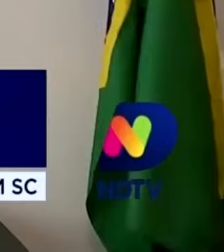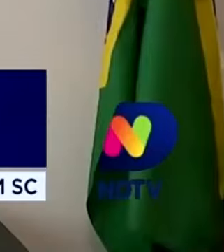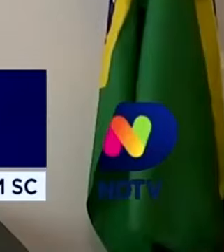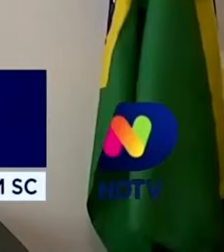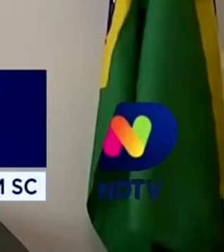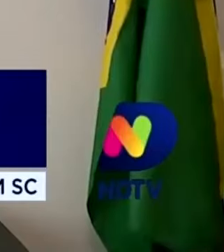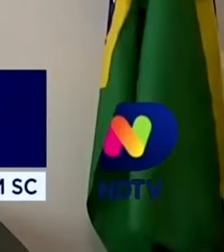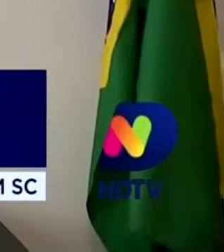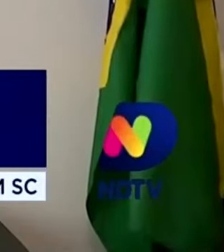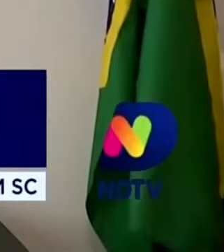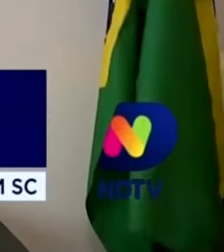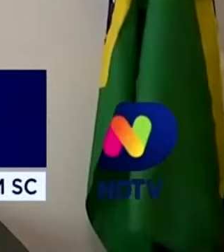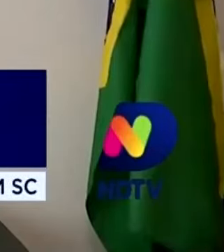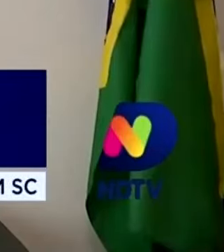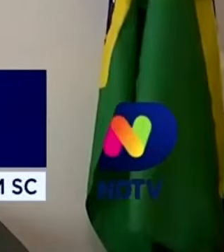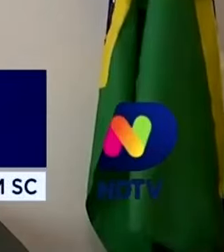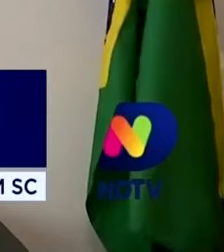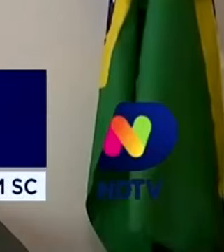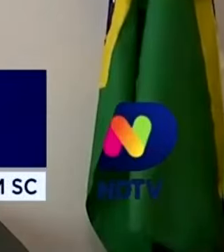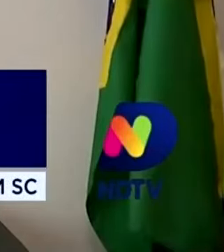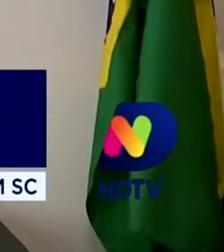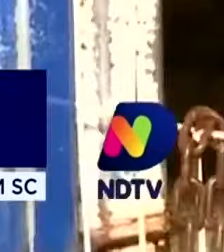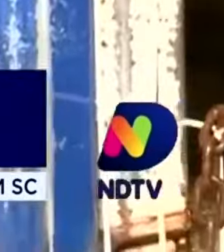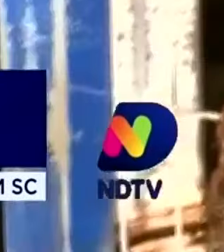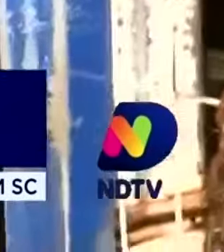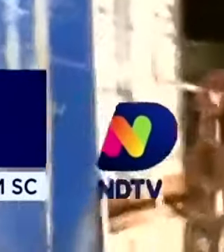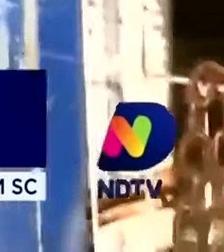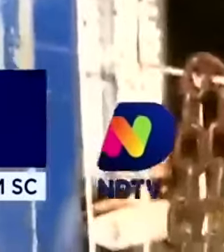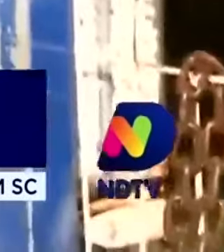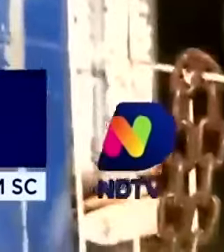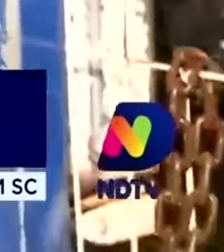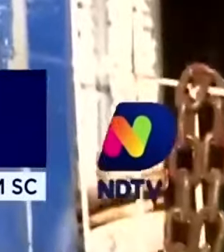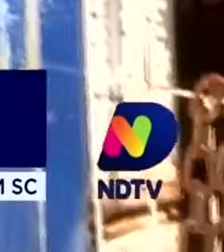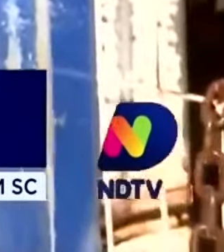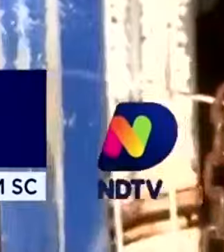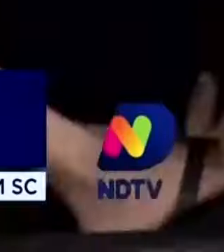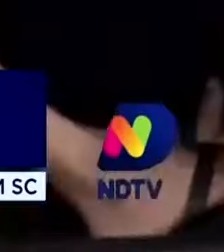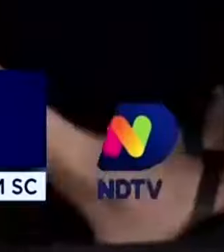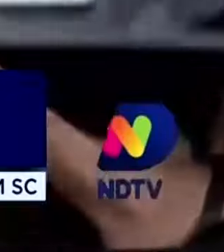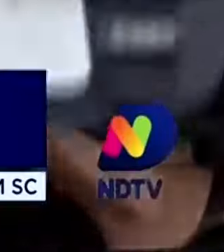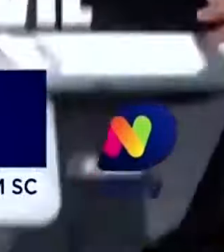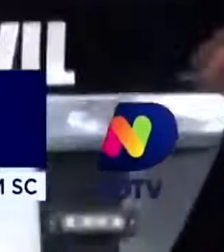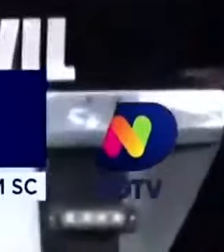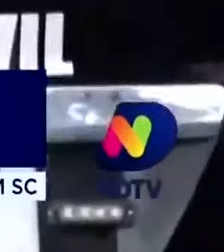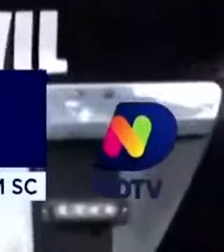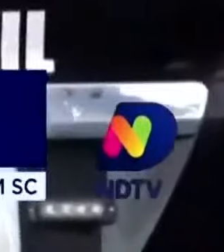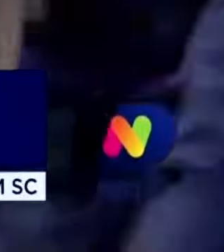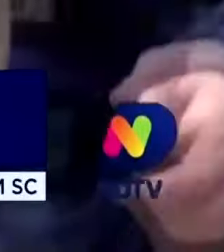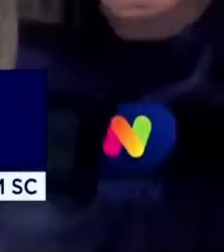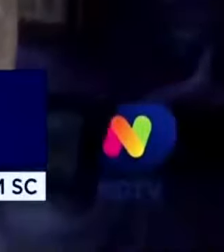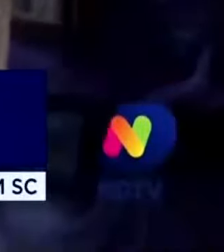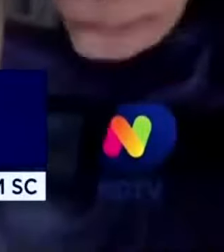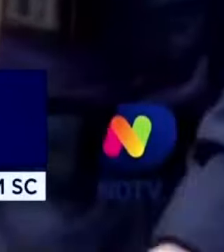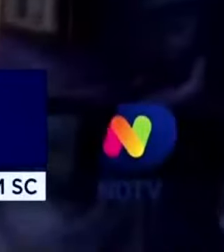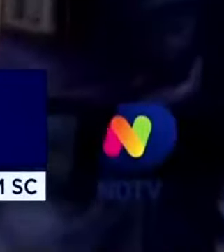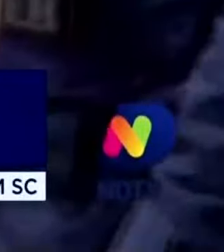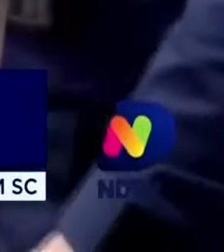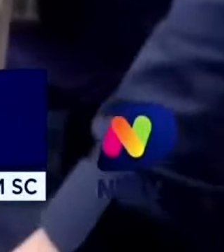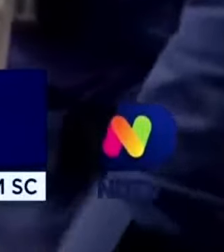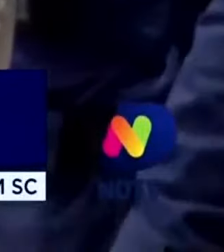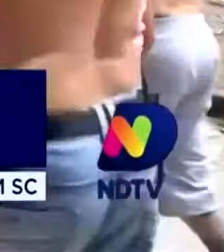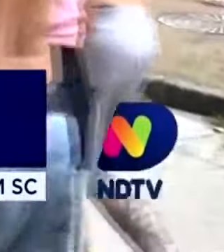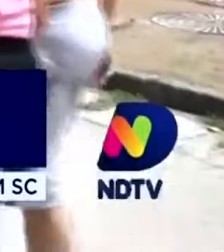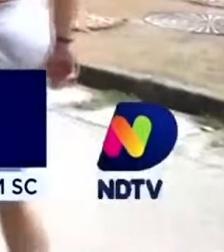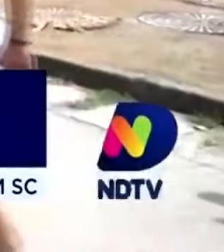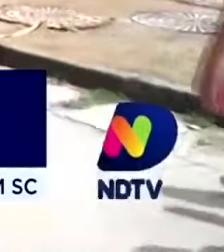E nesse meio tempo nós chegamos a ficar quase 12 anos sem concurso. Em Santa Catarina, o encolhimento das forças policiais estaduais pressionou prefeitos